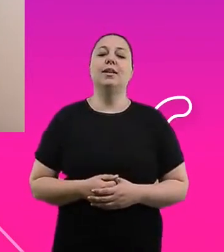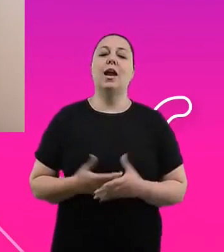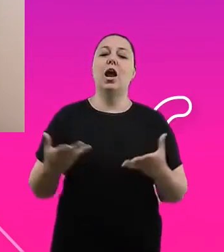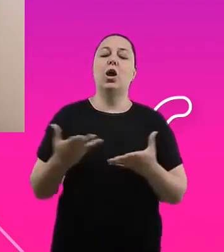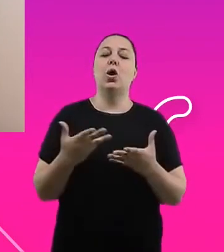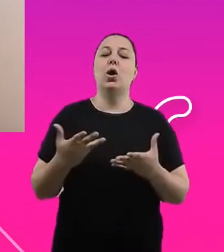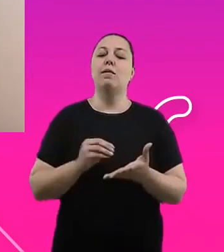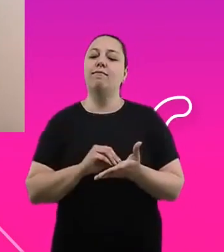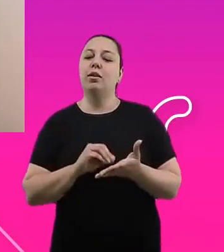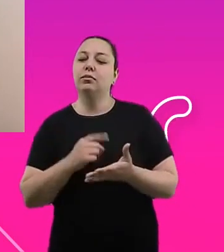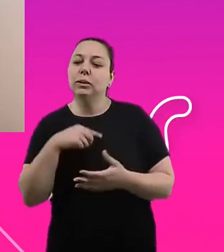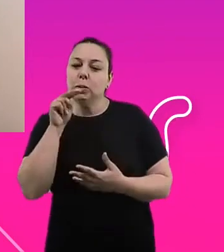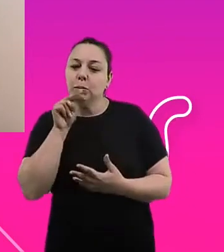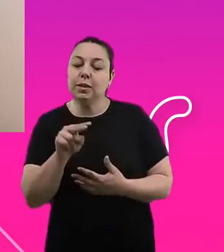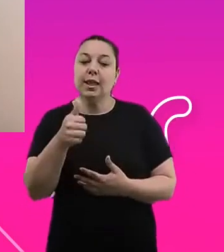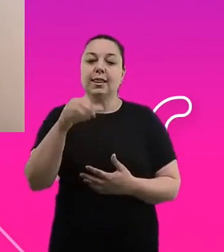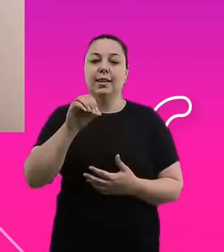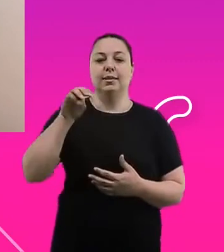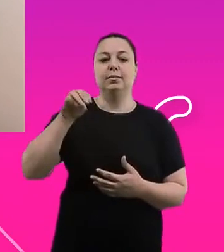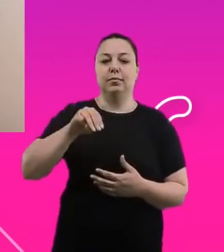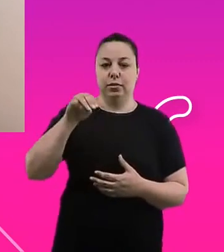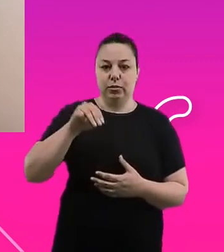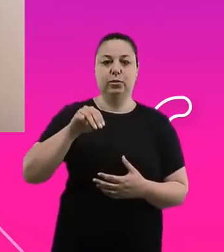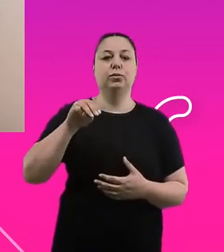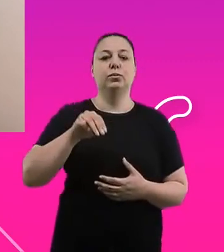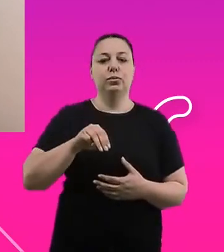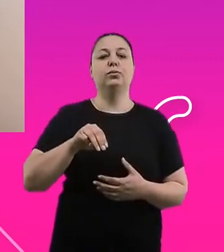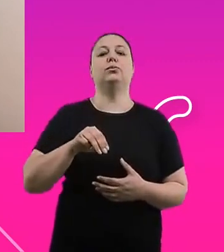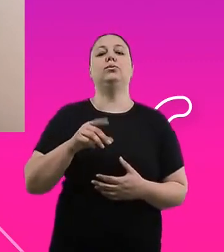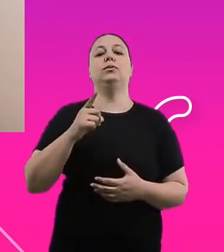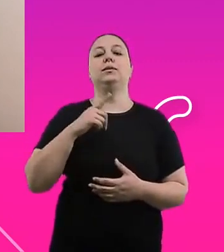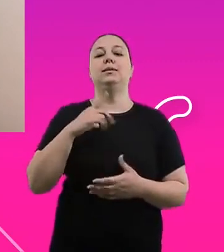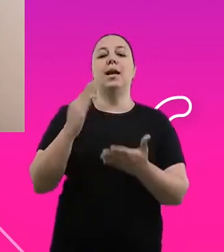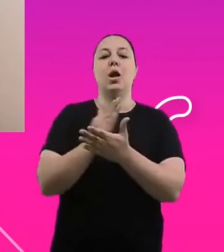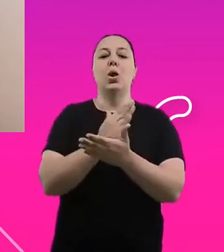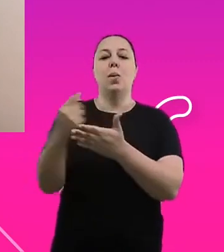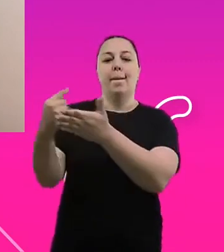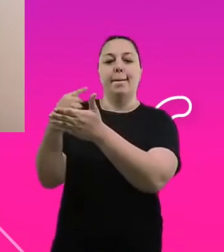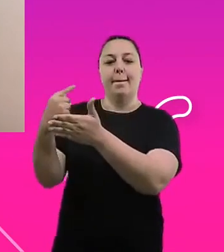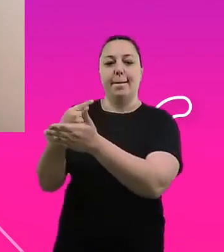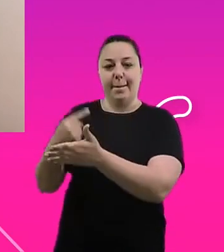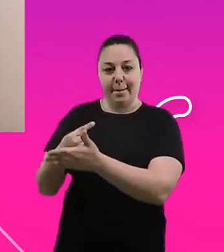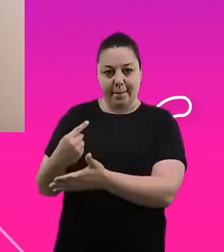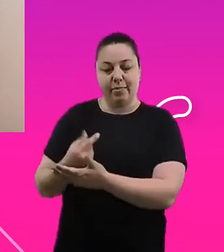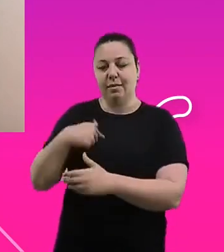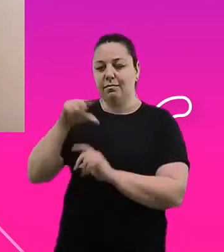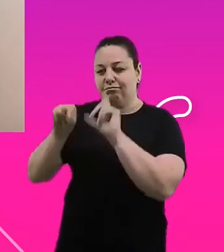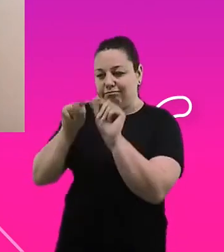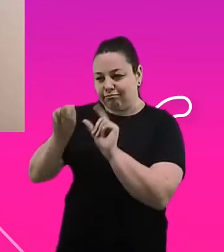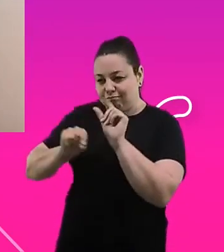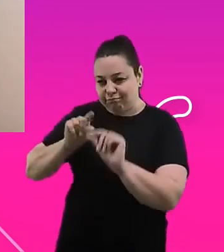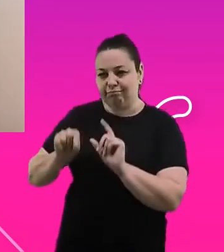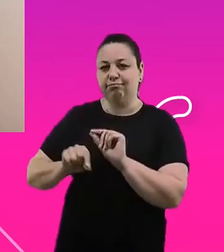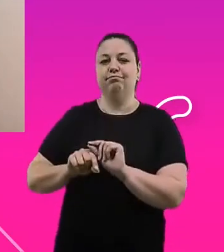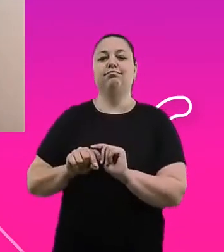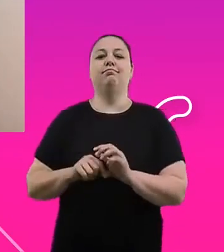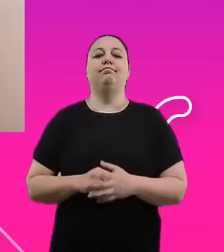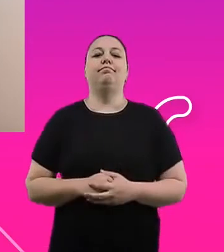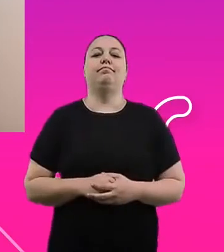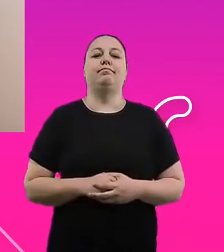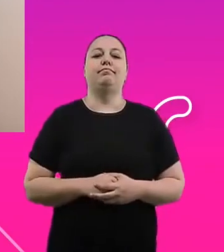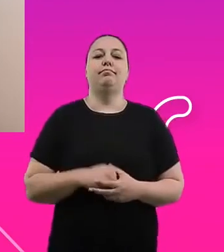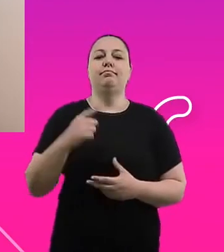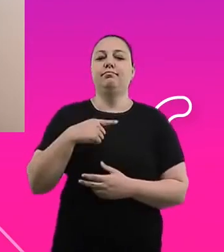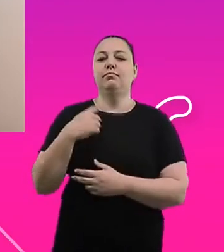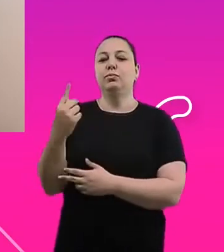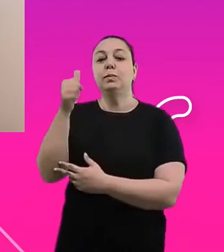minutos, pelo que me falaram aqui, e as pessoas deixaram algumas perguntas, então eu vou ter que escolher algumas aqui. Tem uma pergunta da Carol que eu